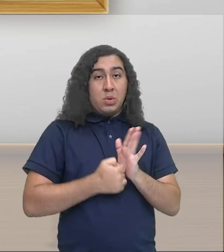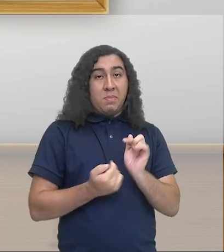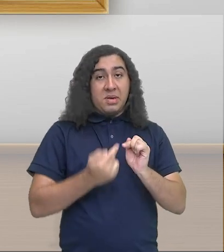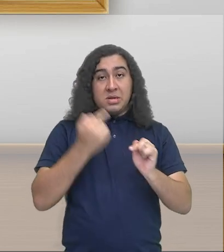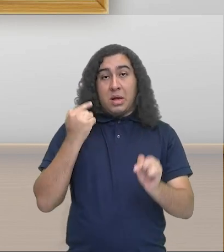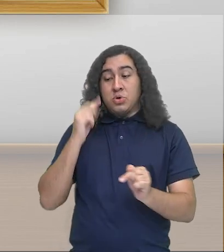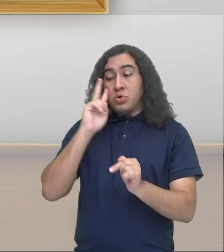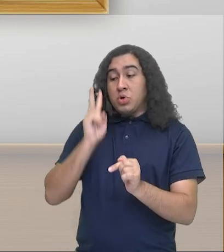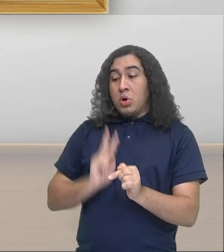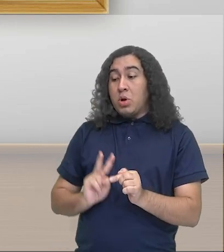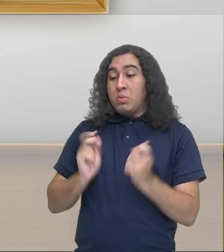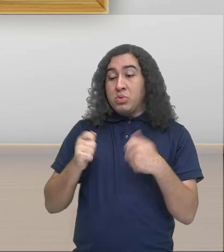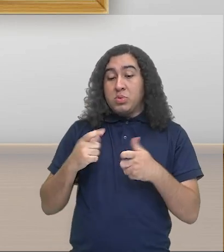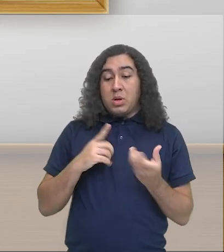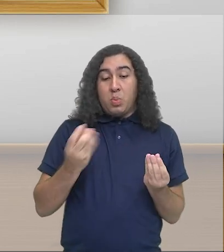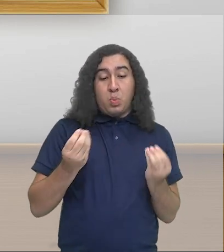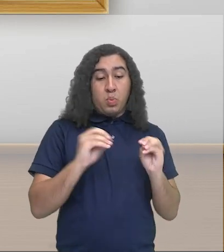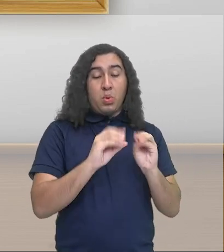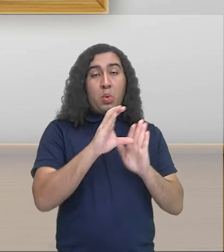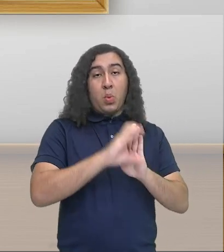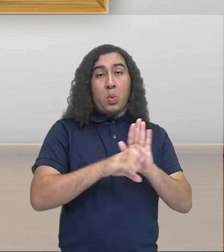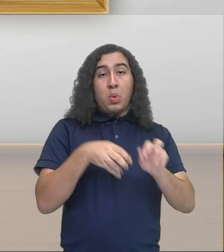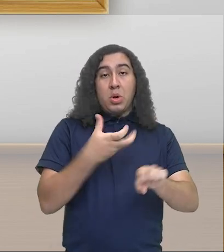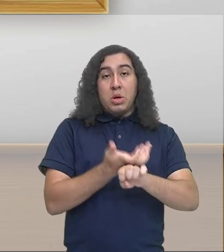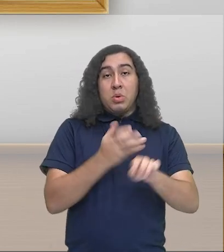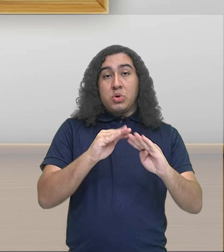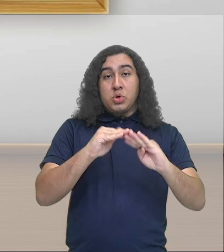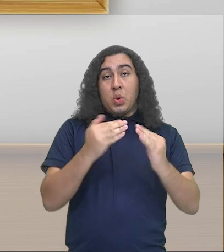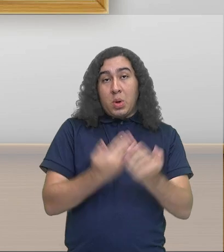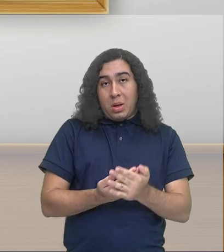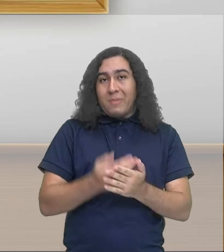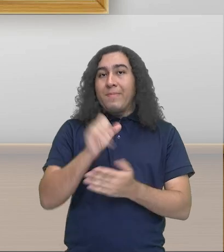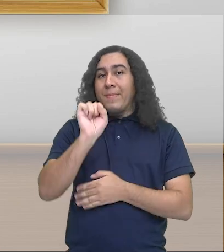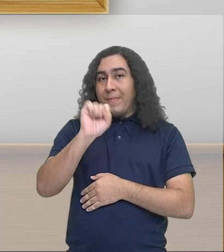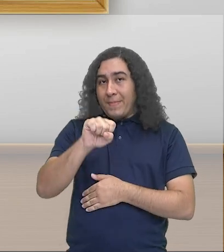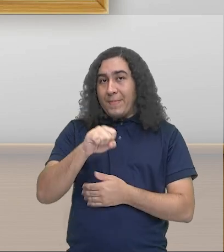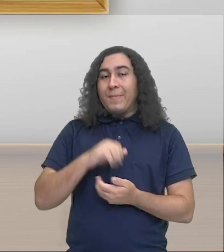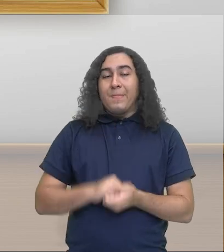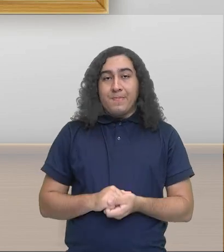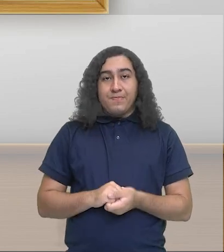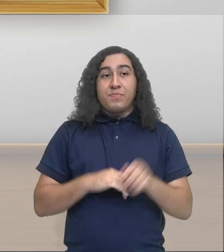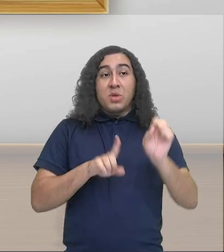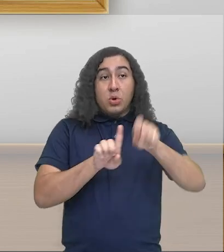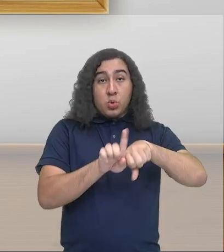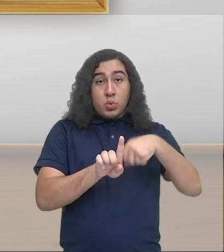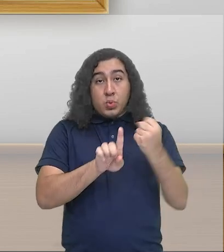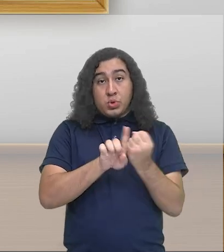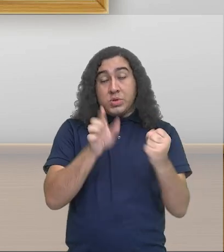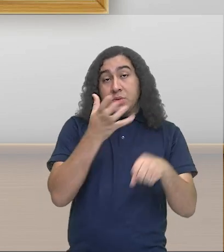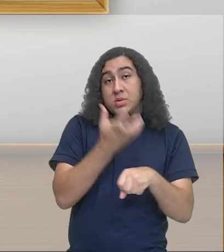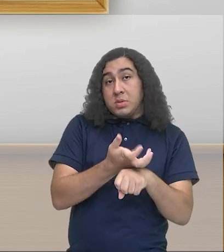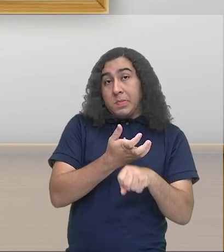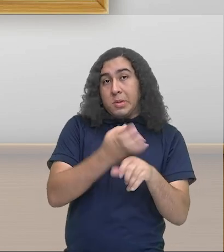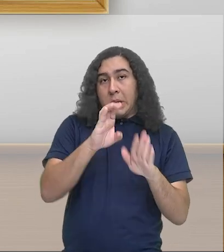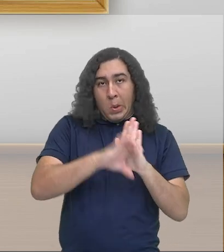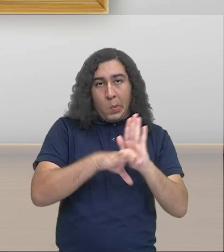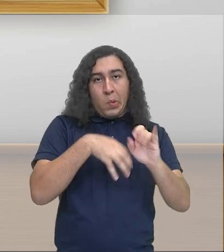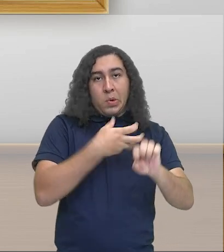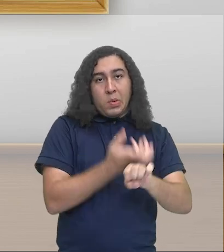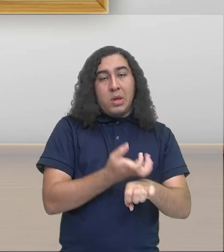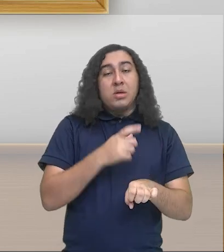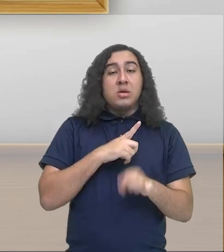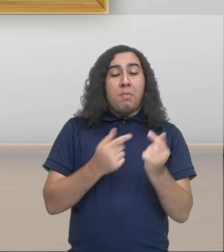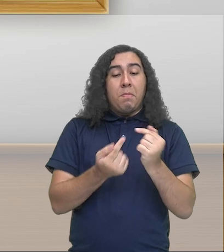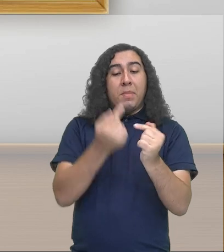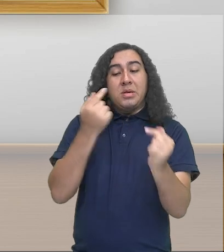históricas para ser inserida no currículo escolar. Sim, a sociologia, enquanto componente curricular, ela teve toda